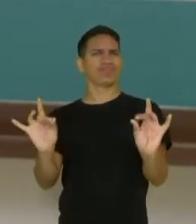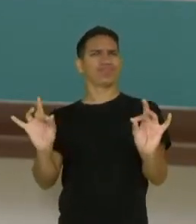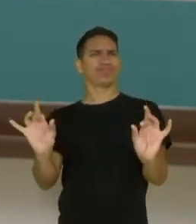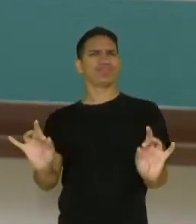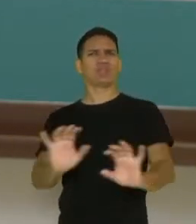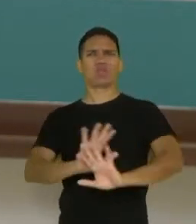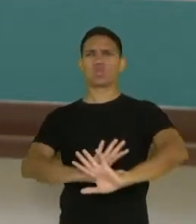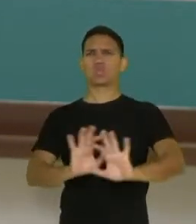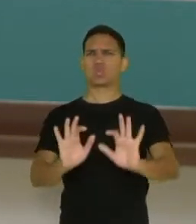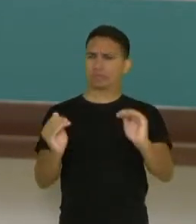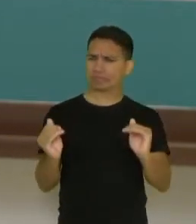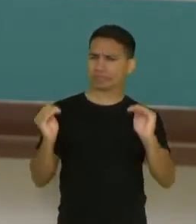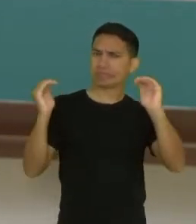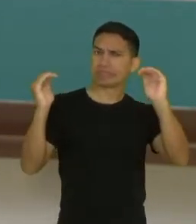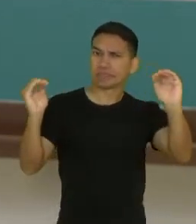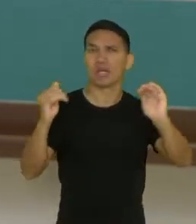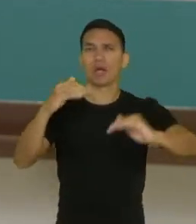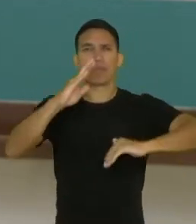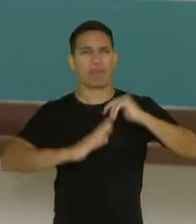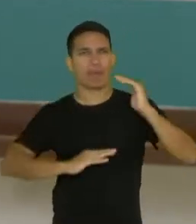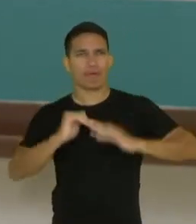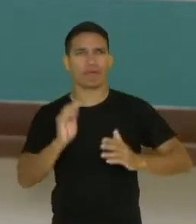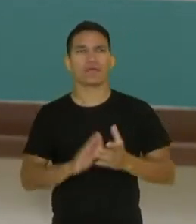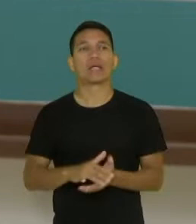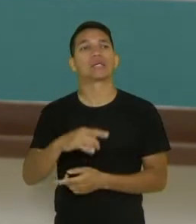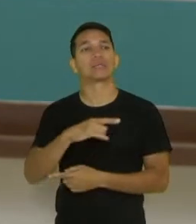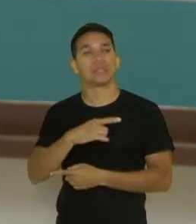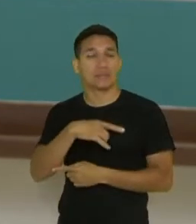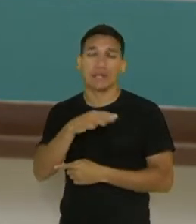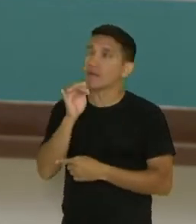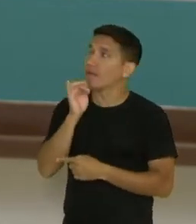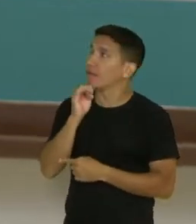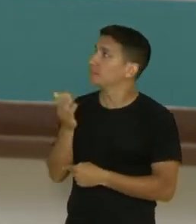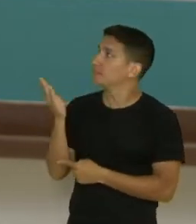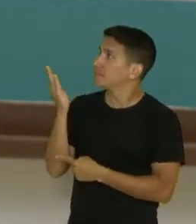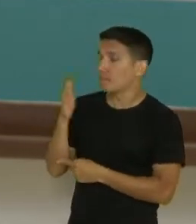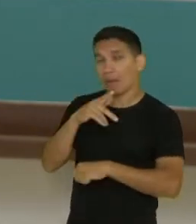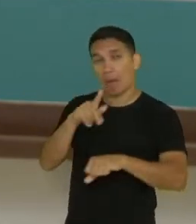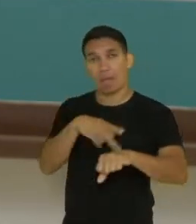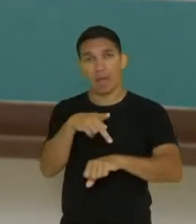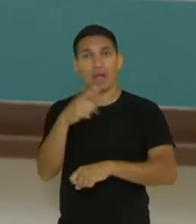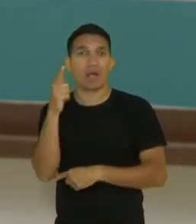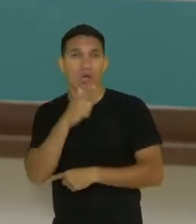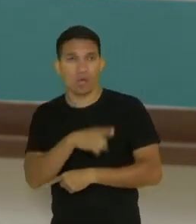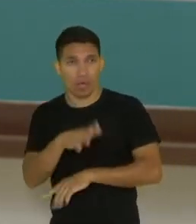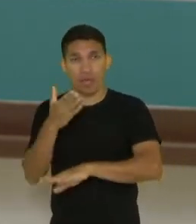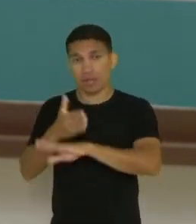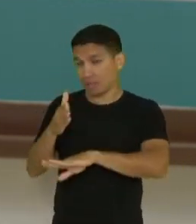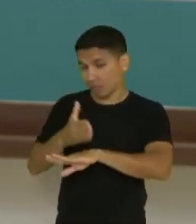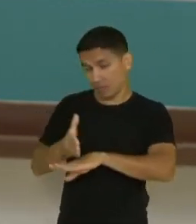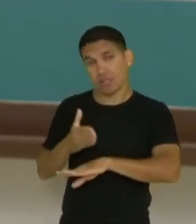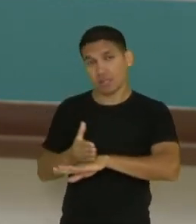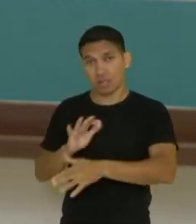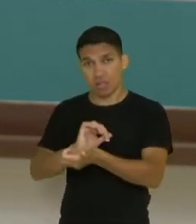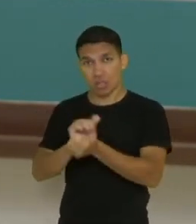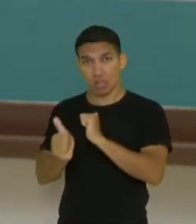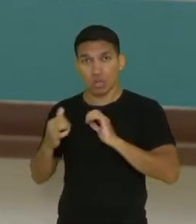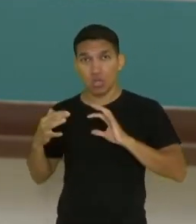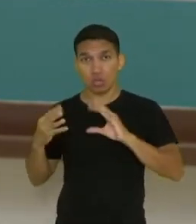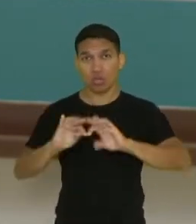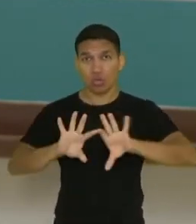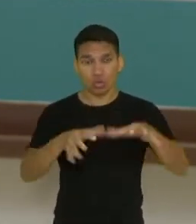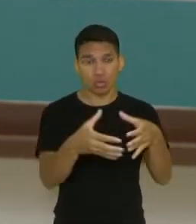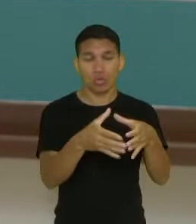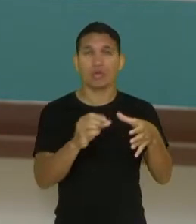atletas profissionais nós temos por exemplo países que conseguem colocar na prática dos esportes coletivos